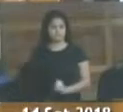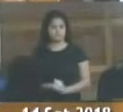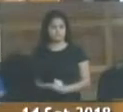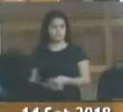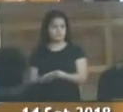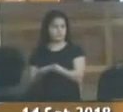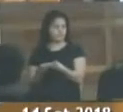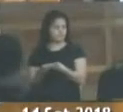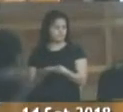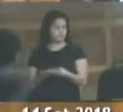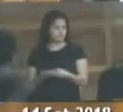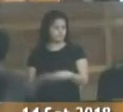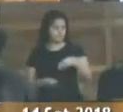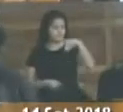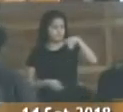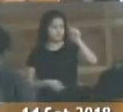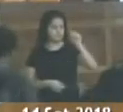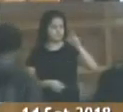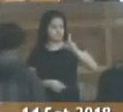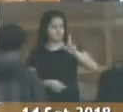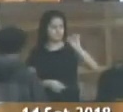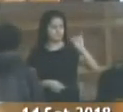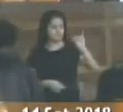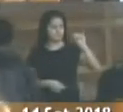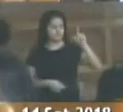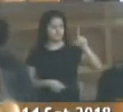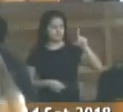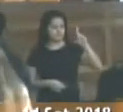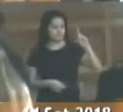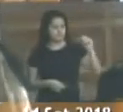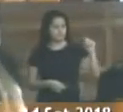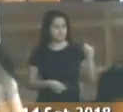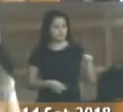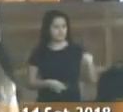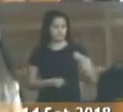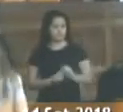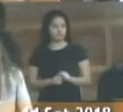Gostaria de chamar também a senhora Marilda, uma liderança quilombola.